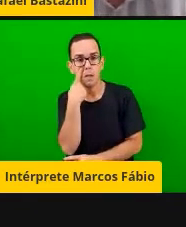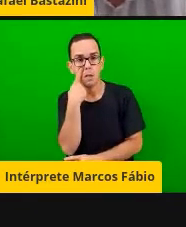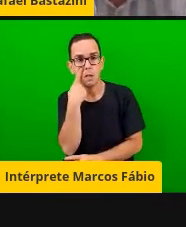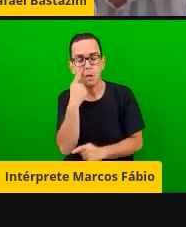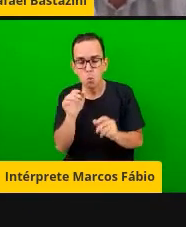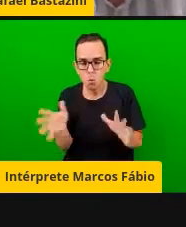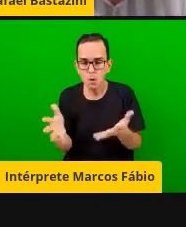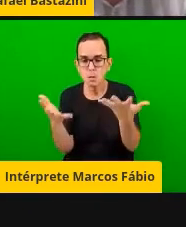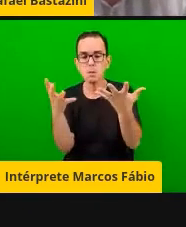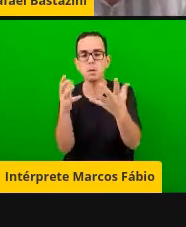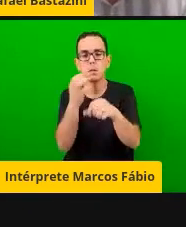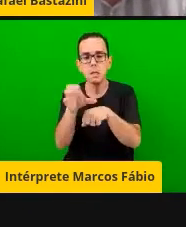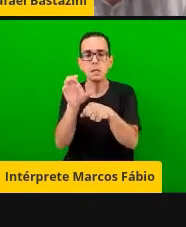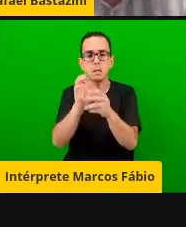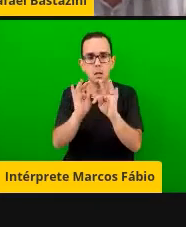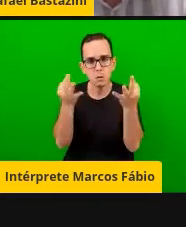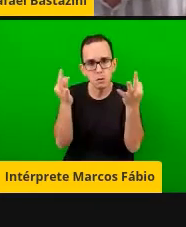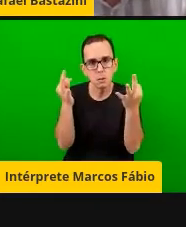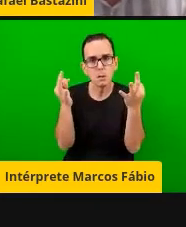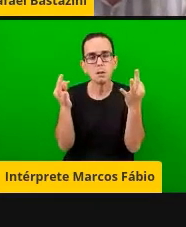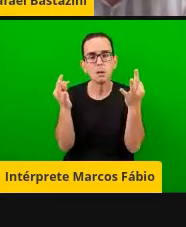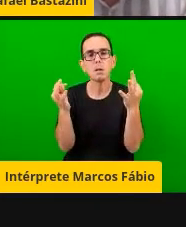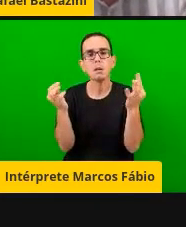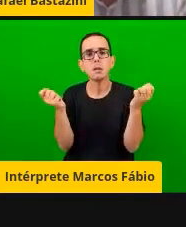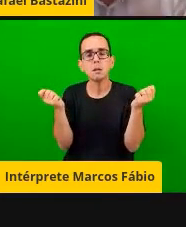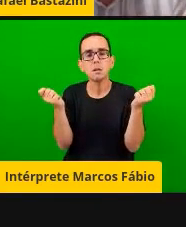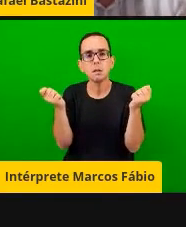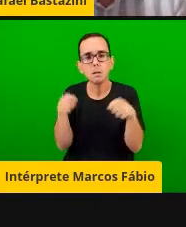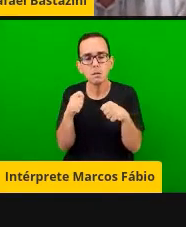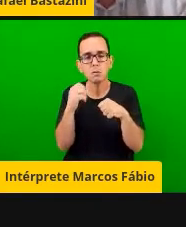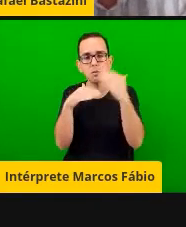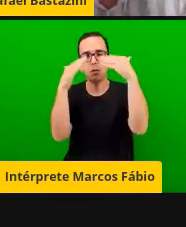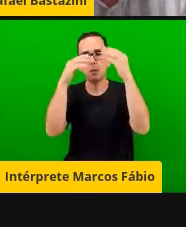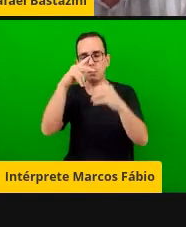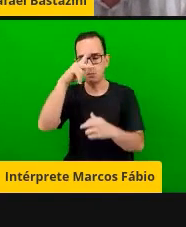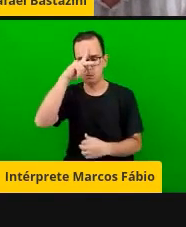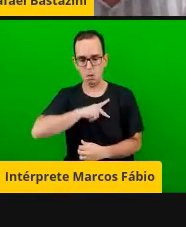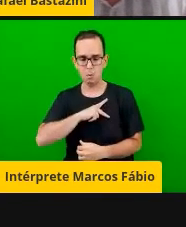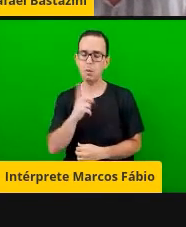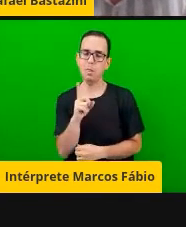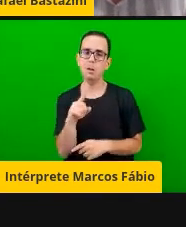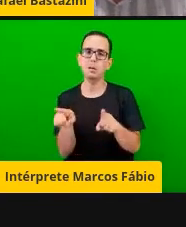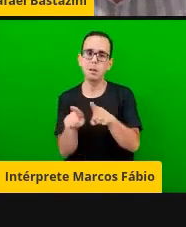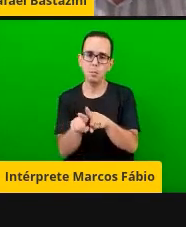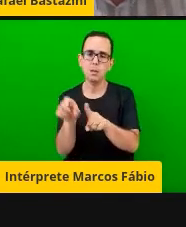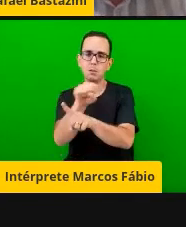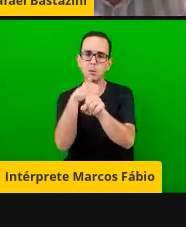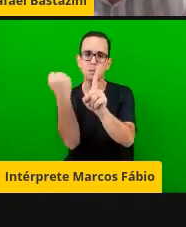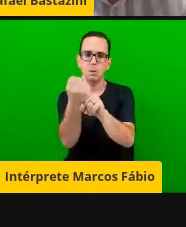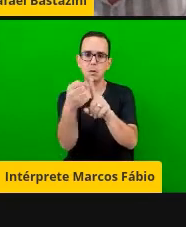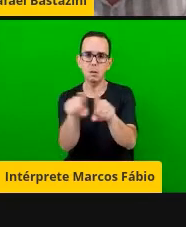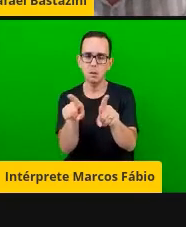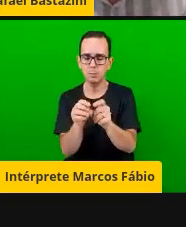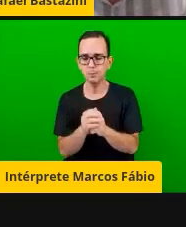ciência e tecnologia para chegar no desenvolvimento não só econômico, mas também social. E